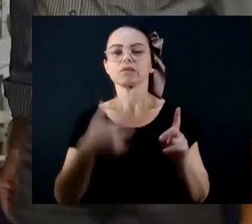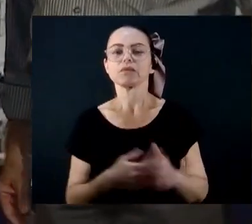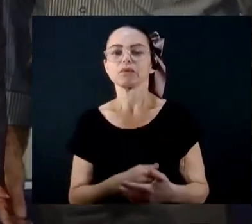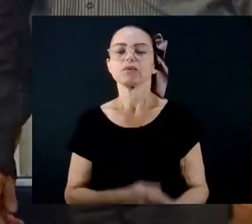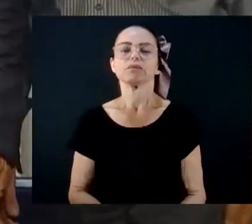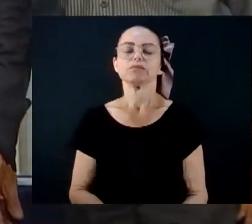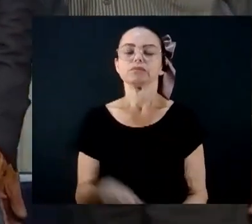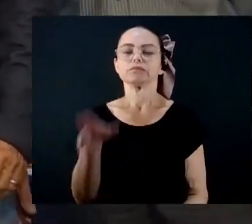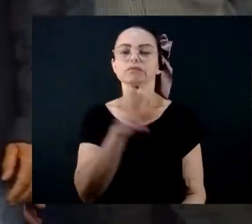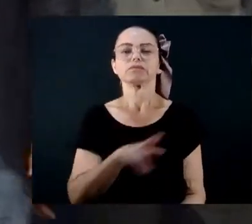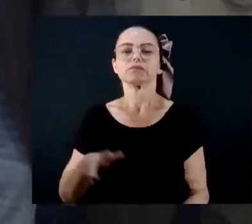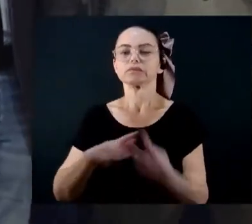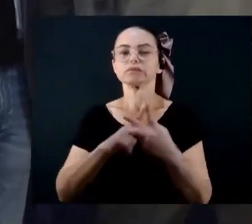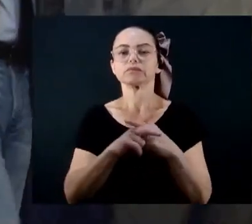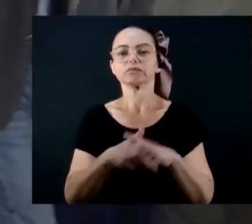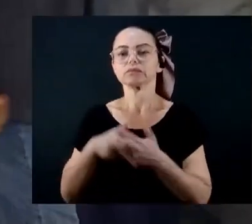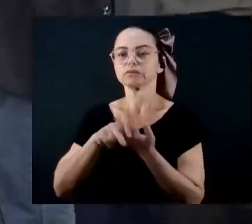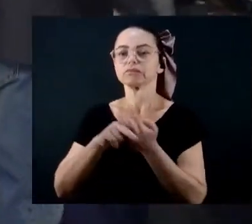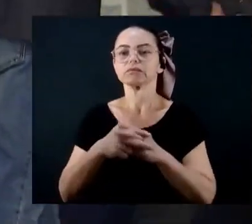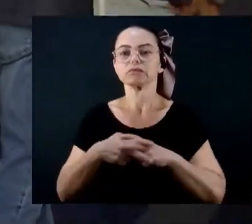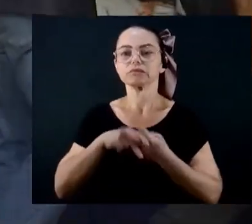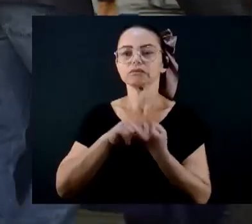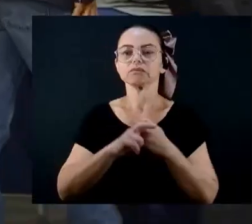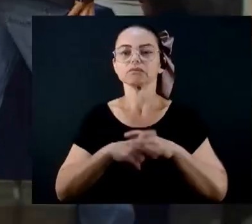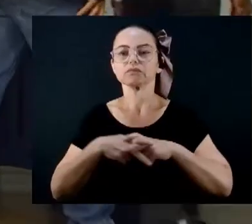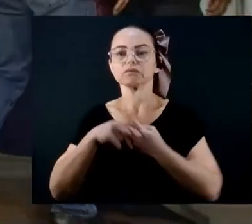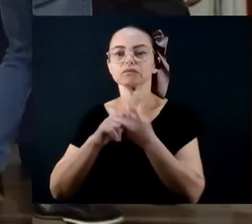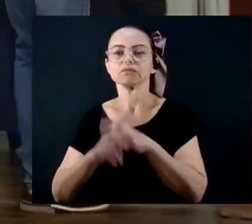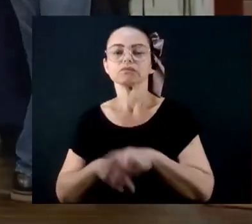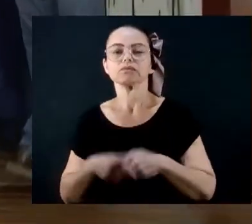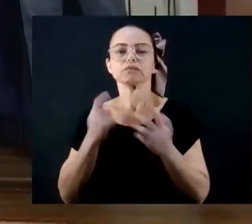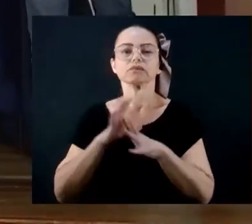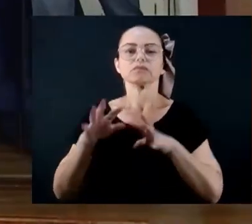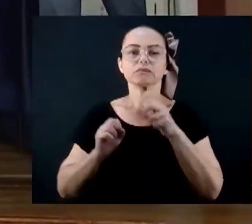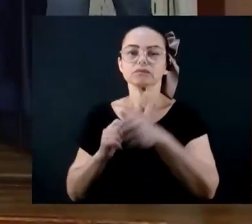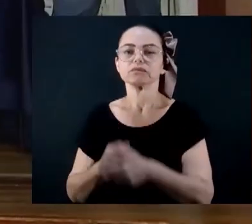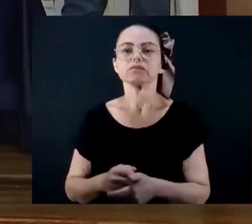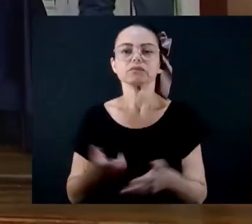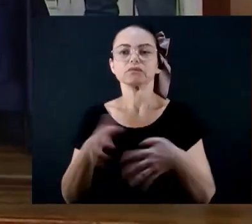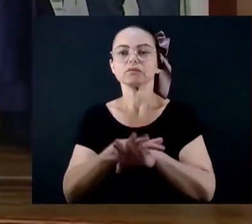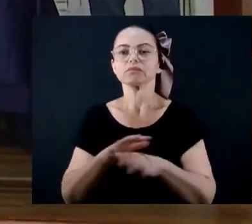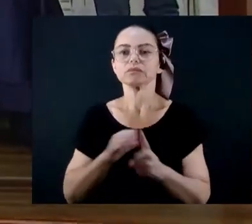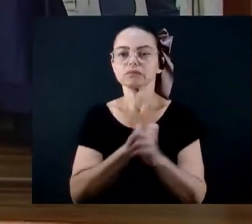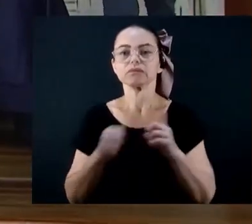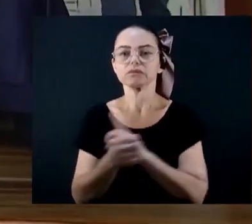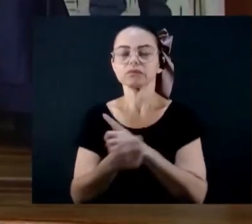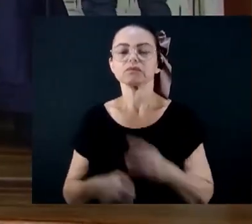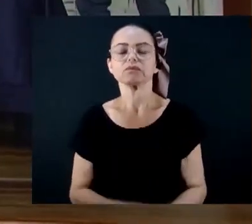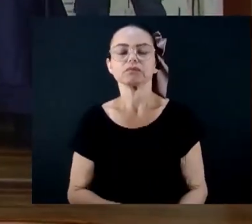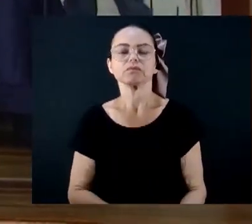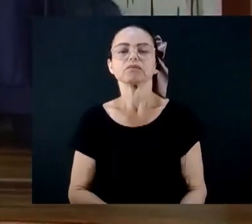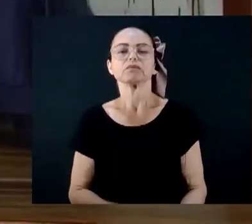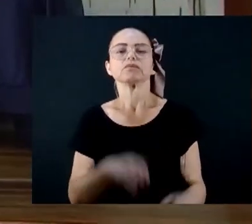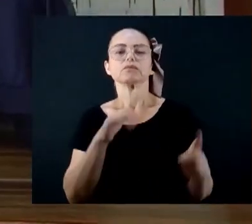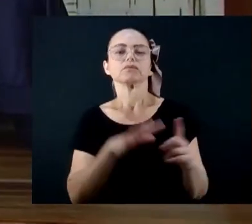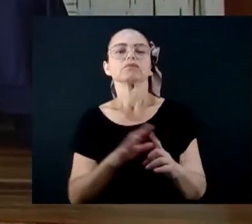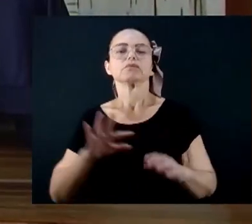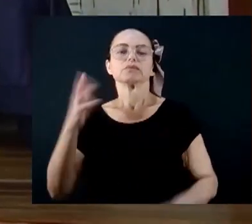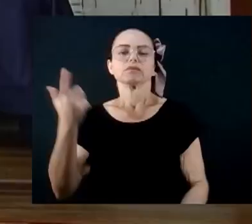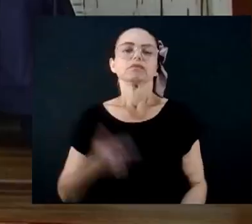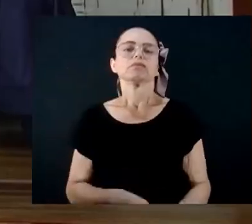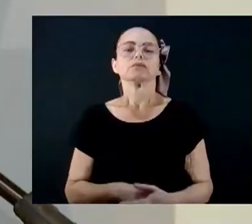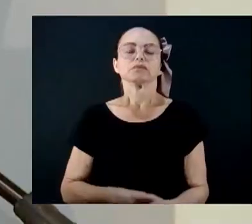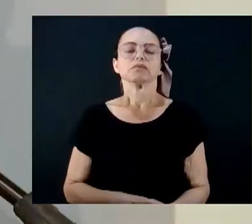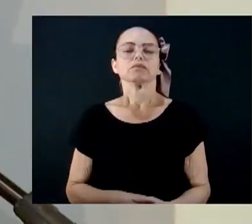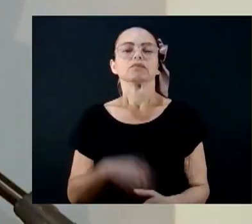utiliza o jiu-jitsu como ferramenta de formação e inclusão social. A solenidade foi realizada na Casa